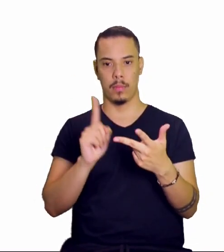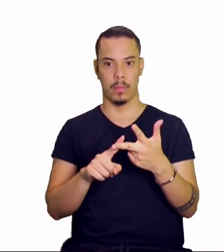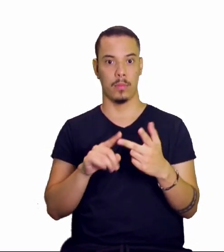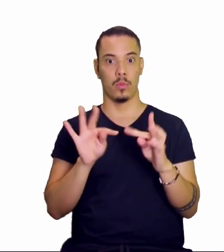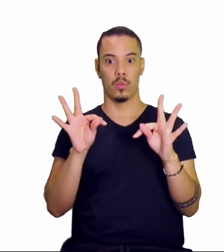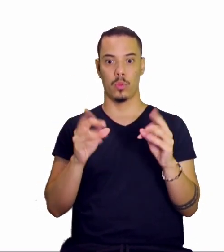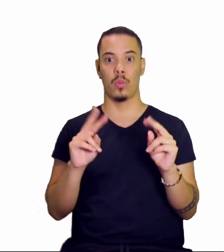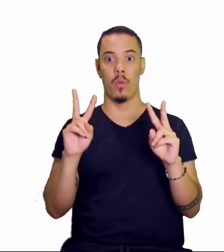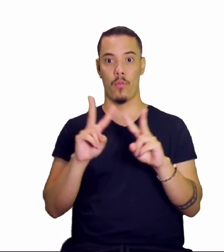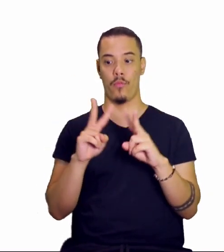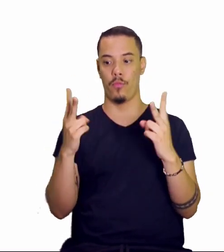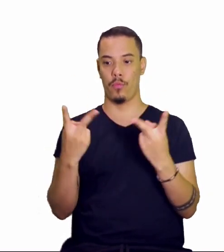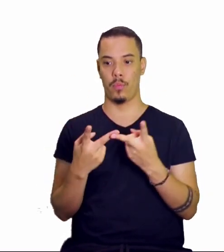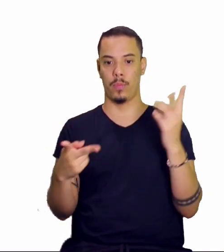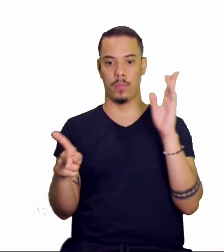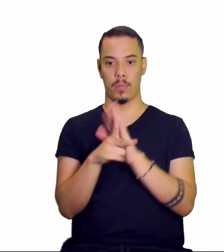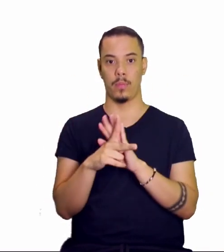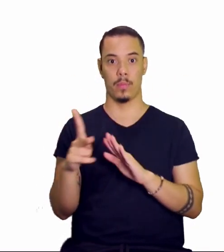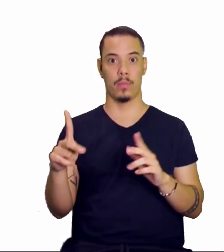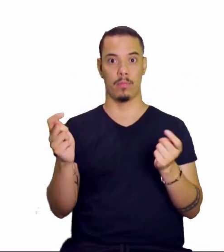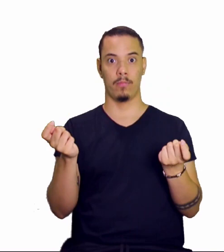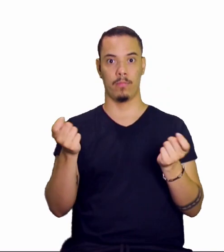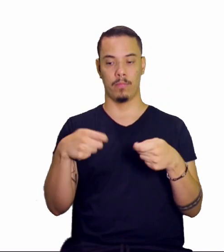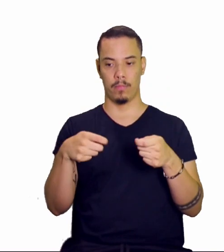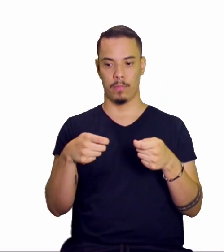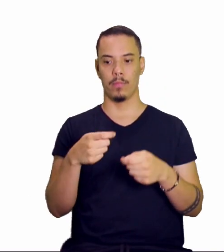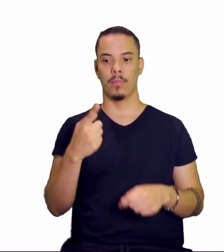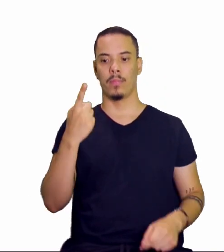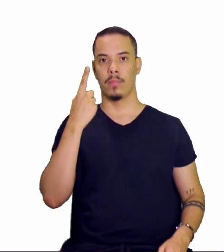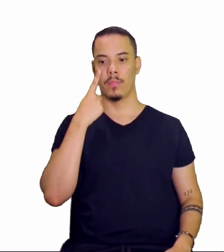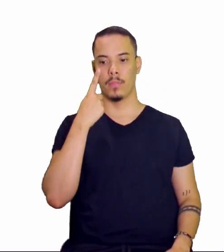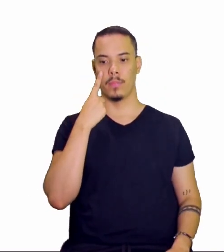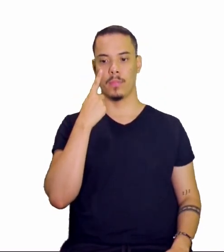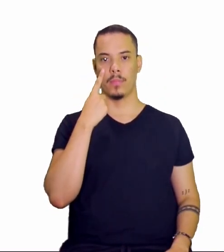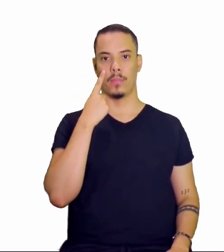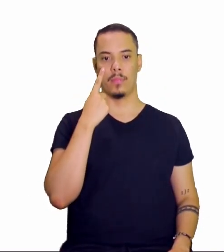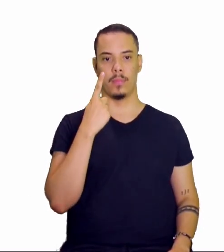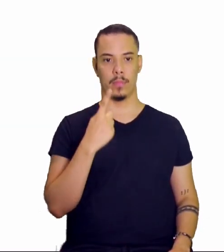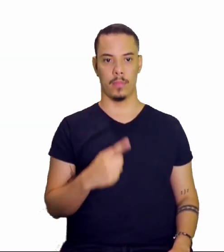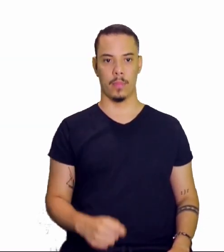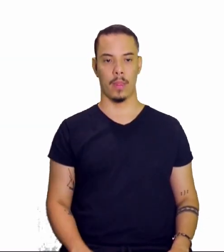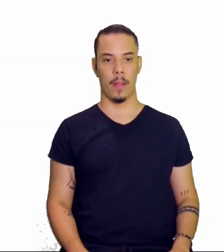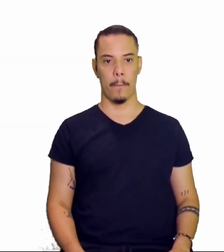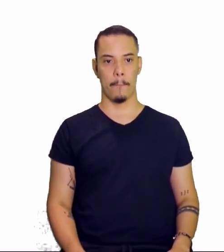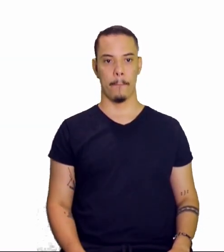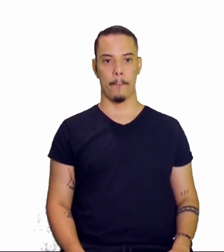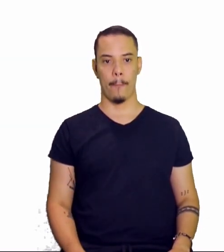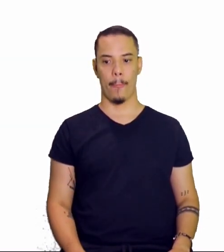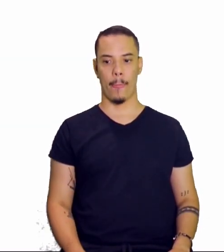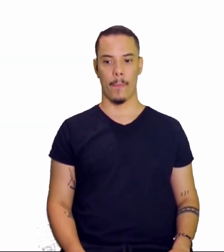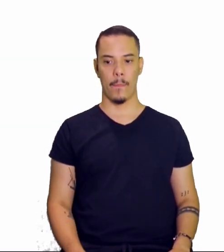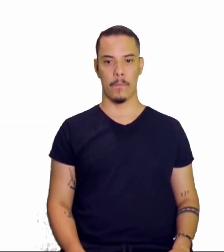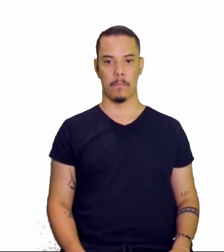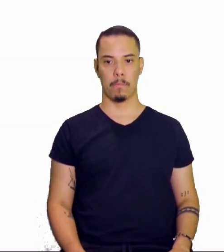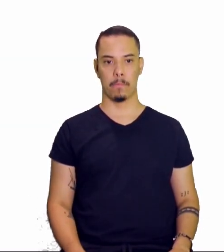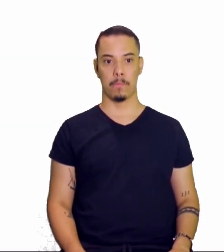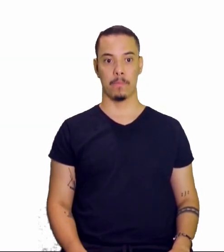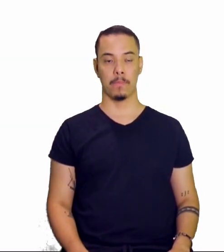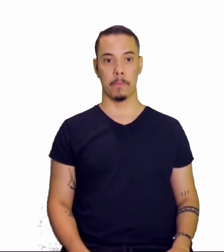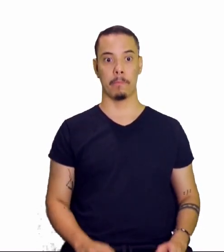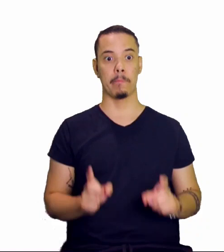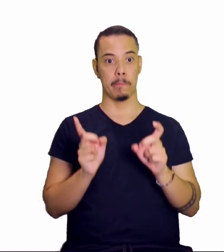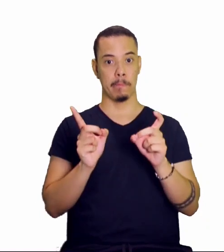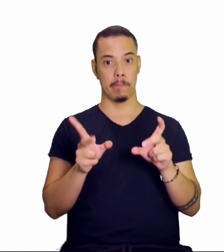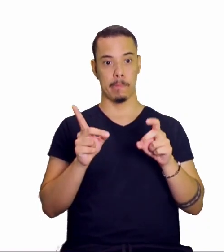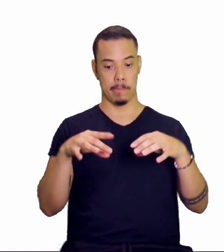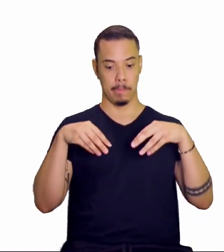de volume dessa caçamba ali. Justamente. Vamos ver mais exemplos que temos aqui, com certeza. Olha só. Vai vender um